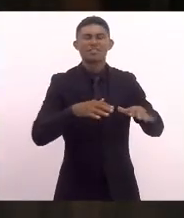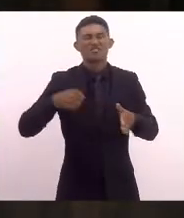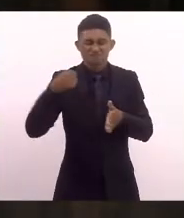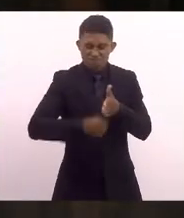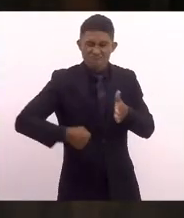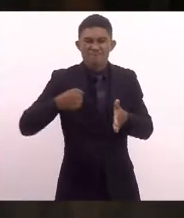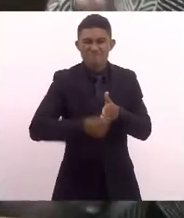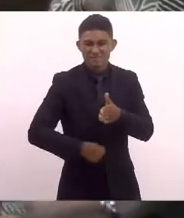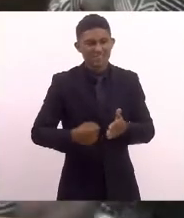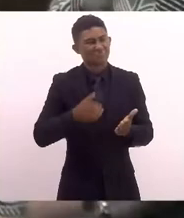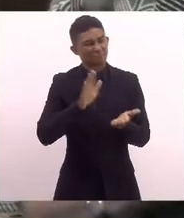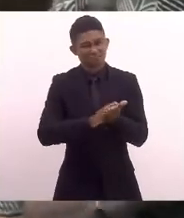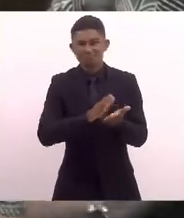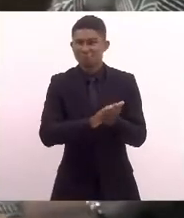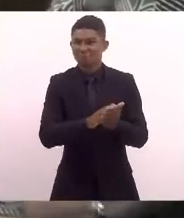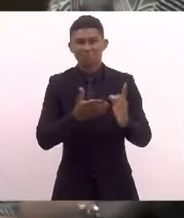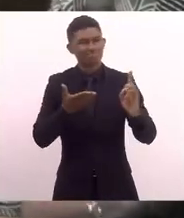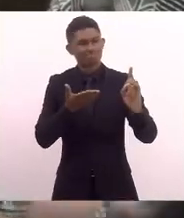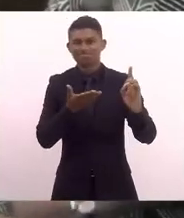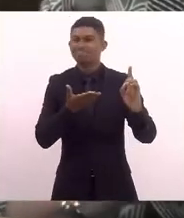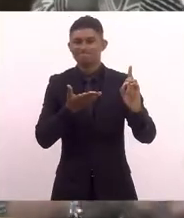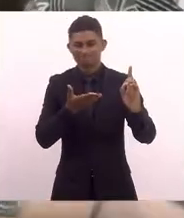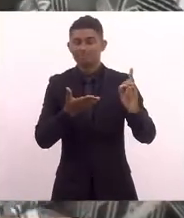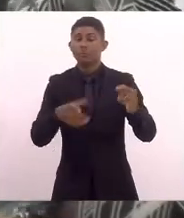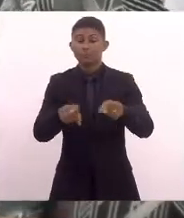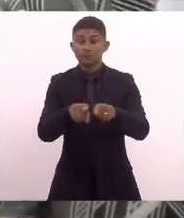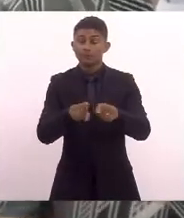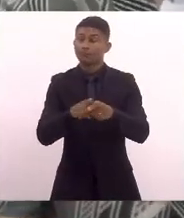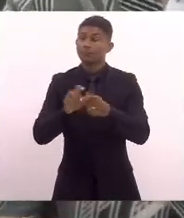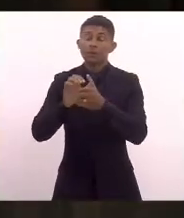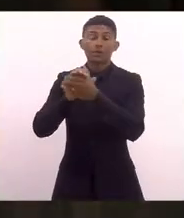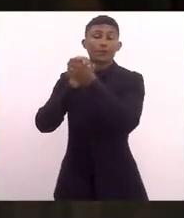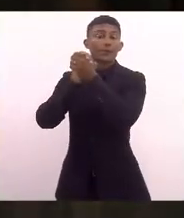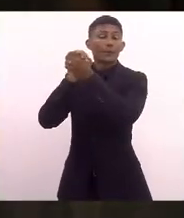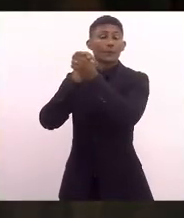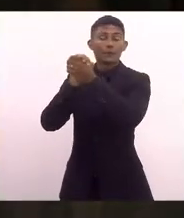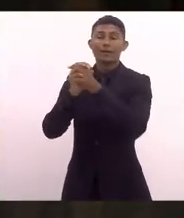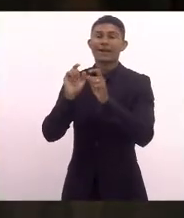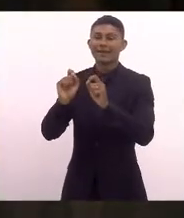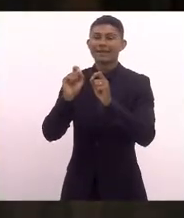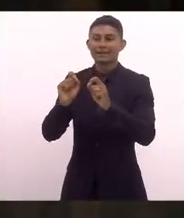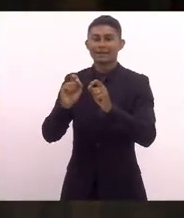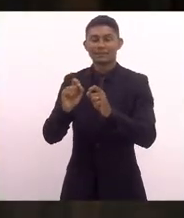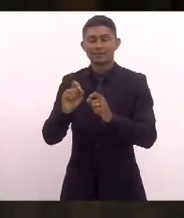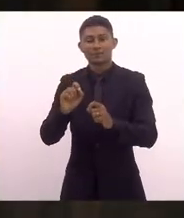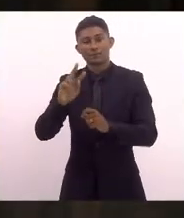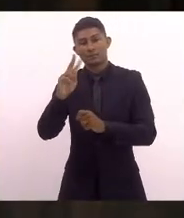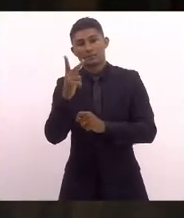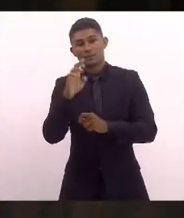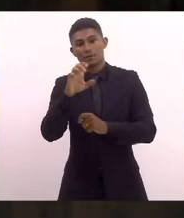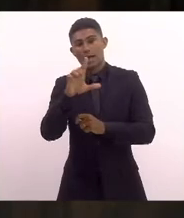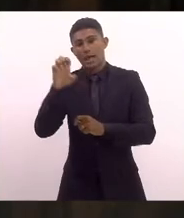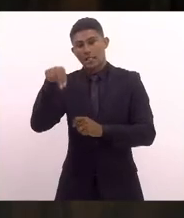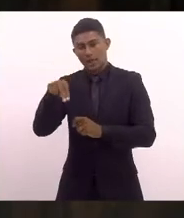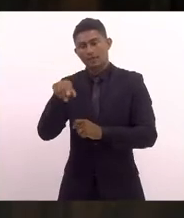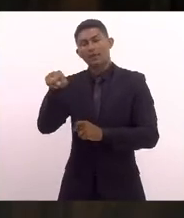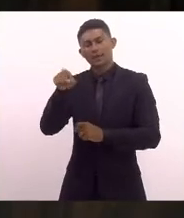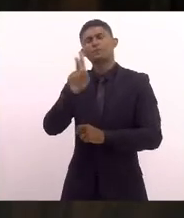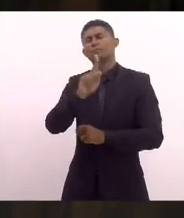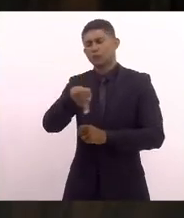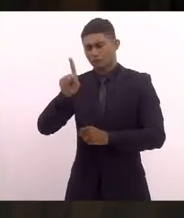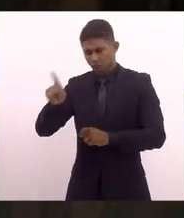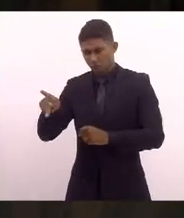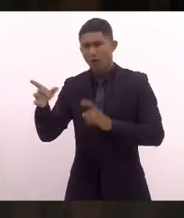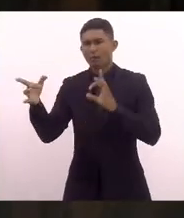Então, parabéns, Zezé. Cumprimentar também a Ellen Pérez, professora associada,